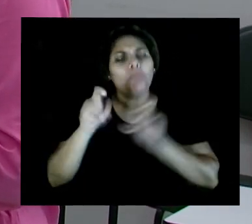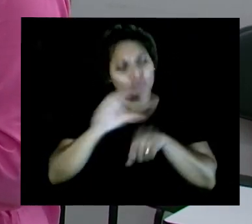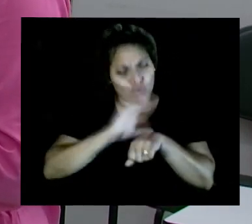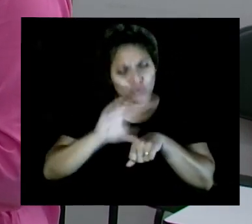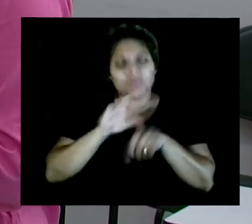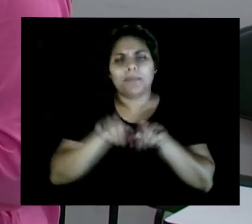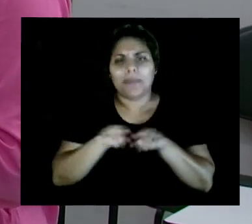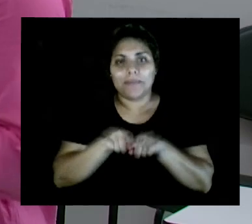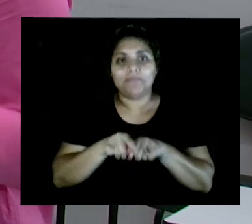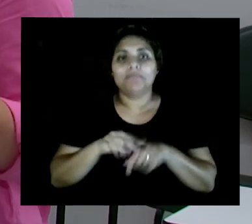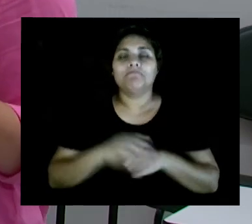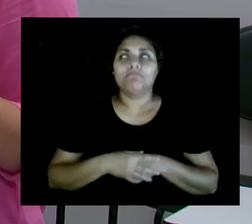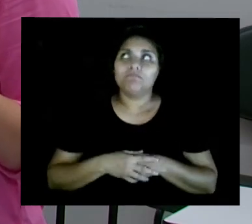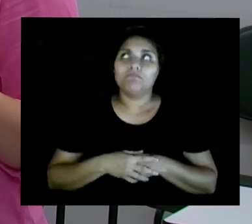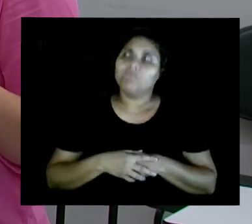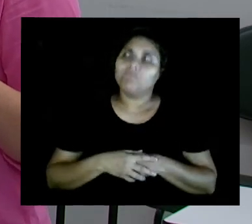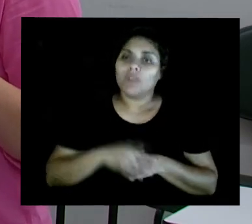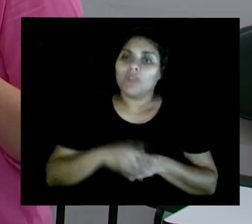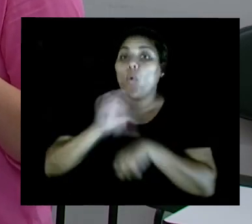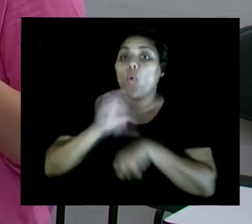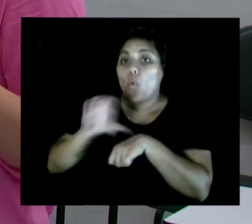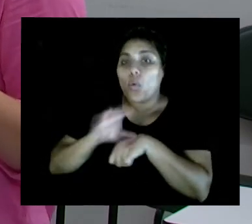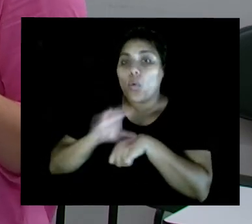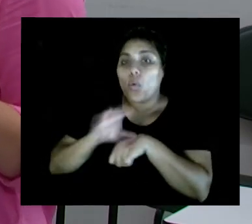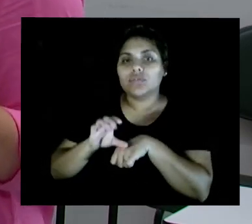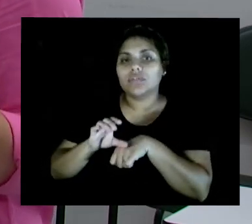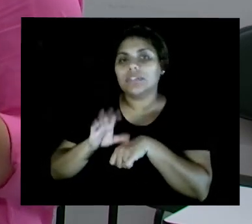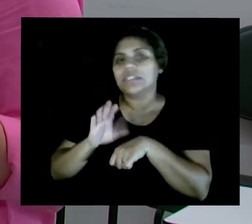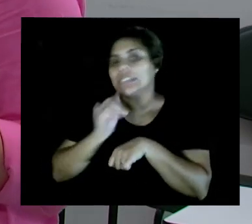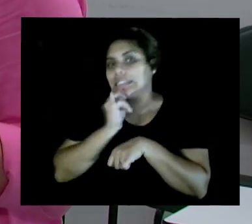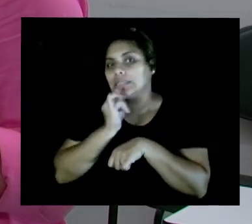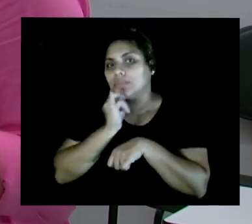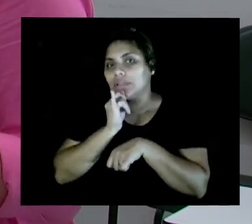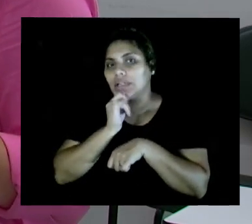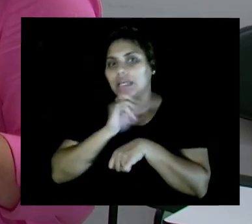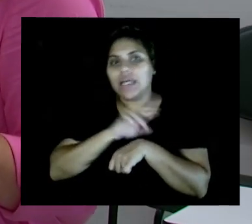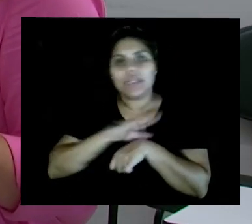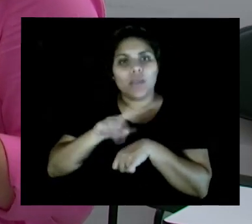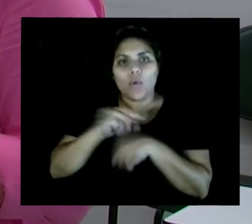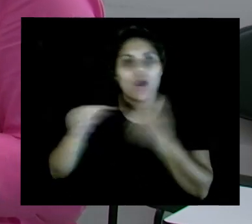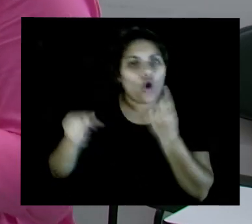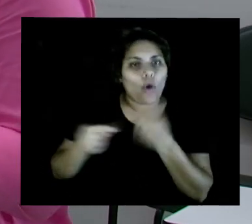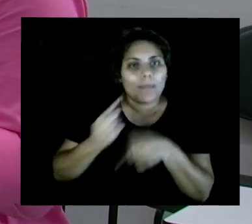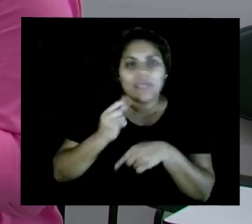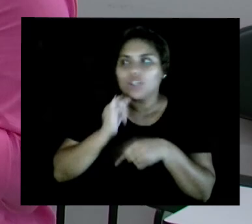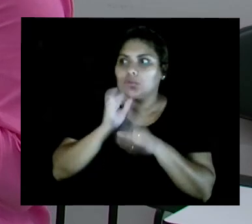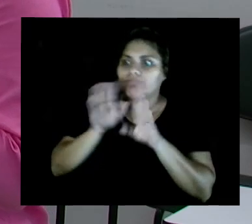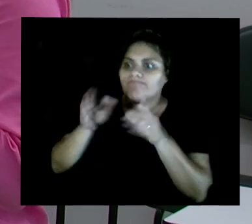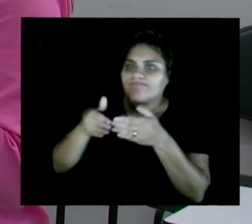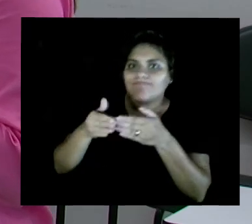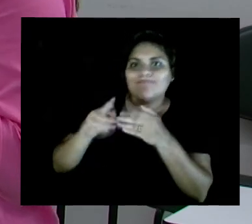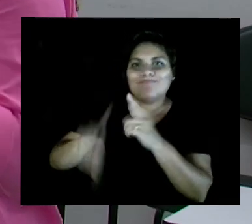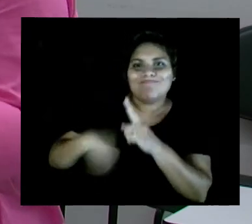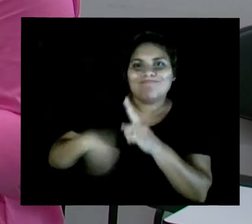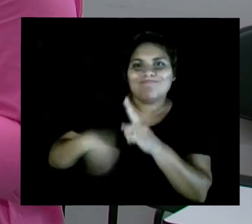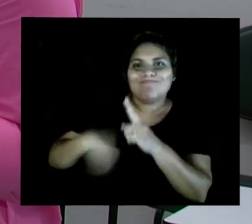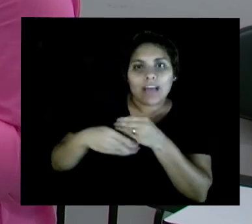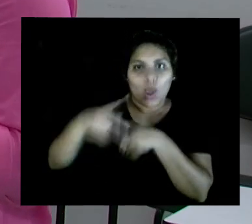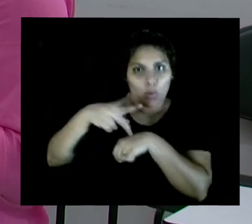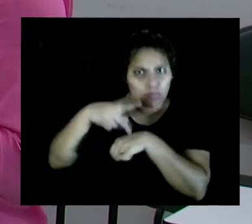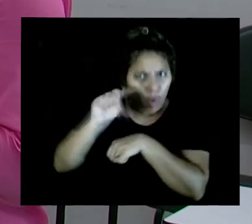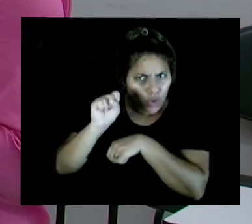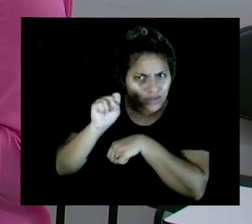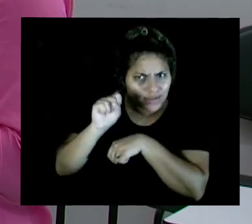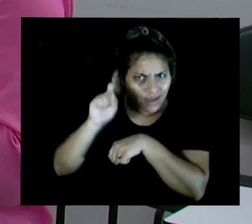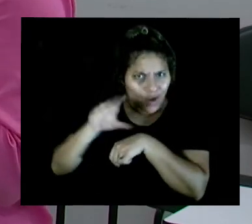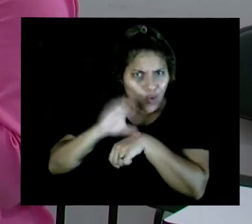pode fazer o curso também. Esse curso, ele não é considerado uma especialização ou, por exemplo, não